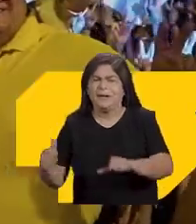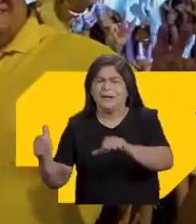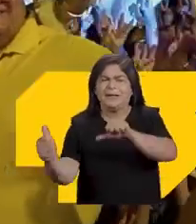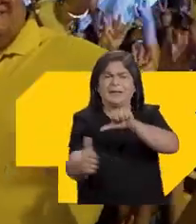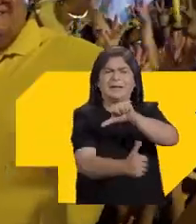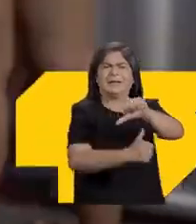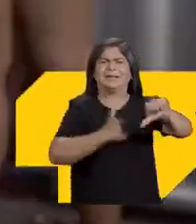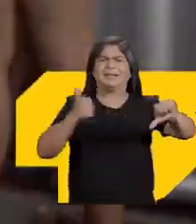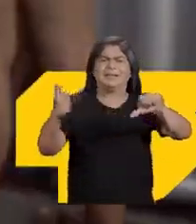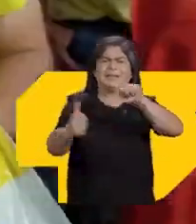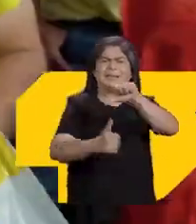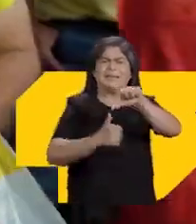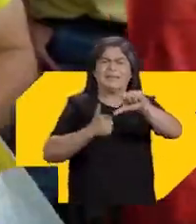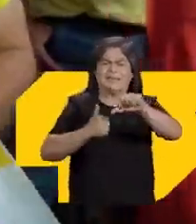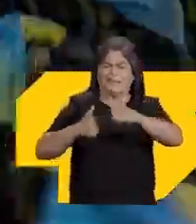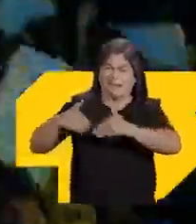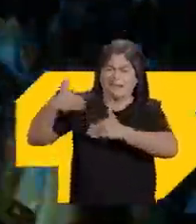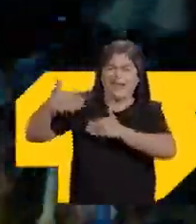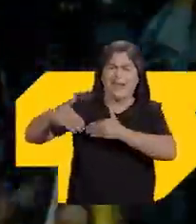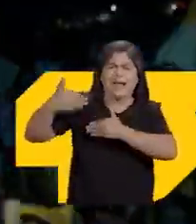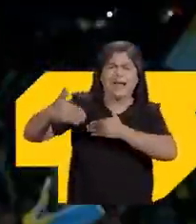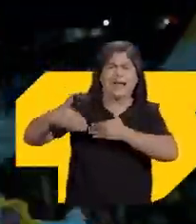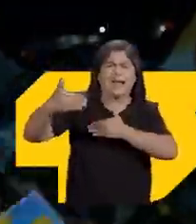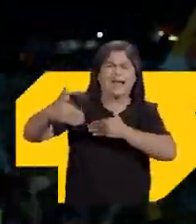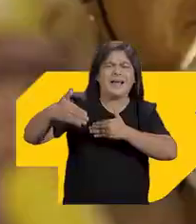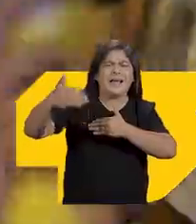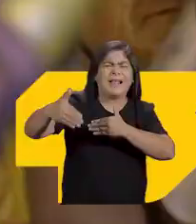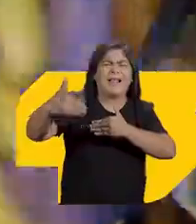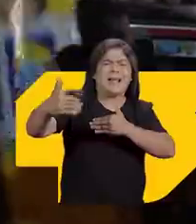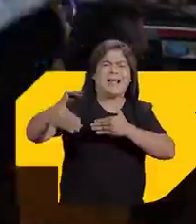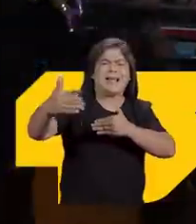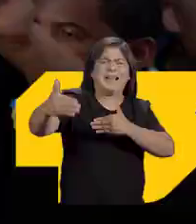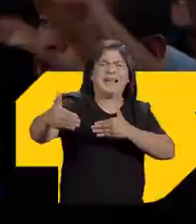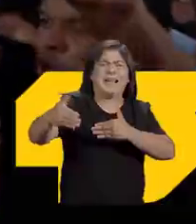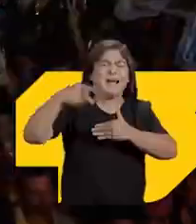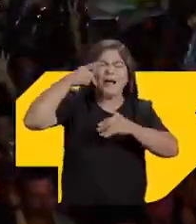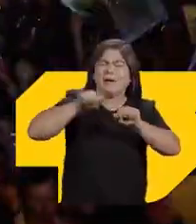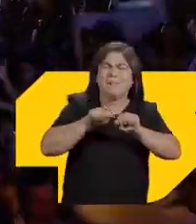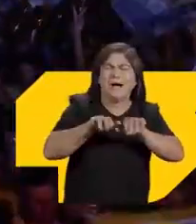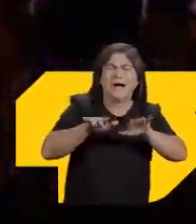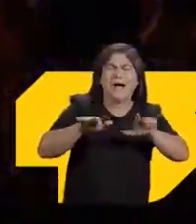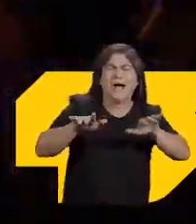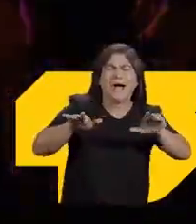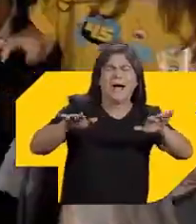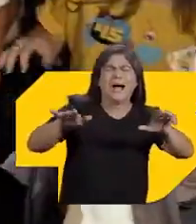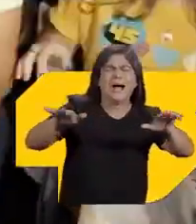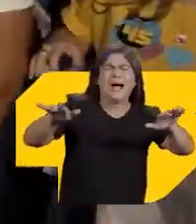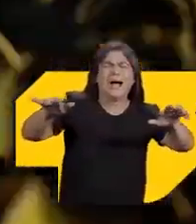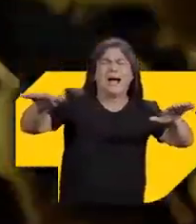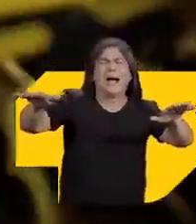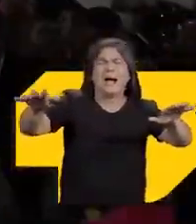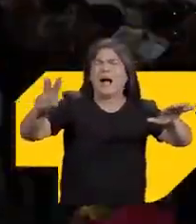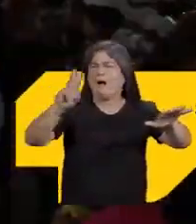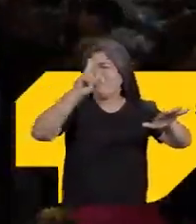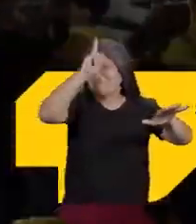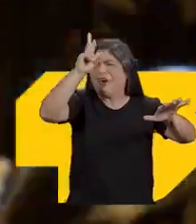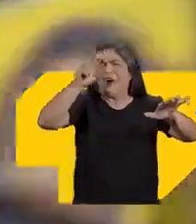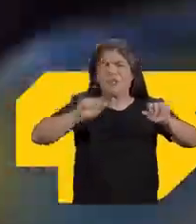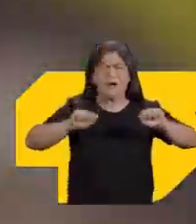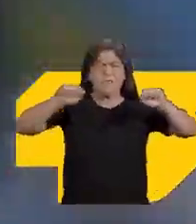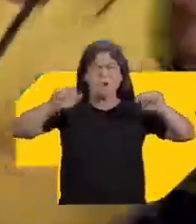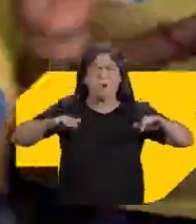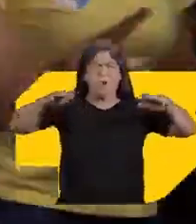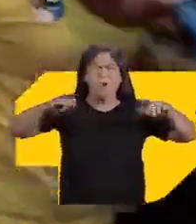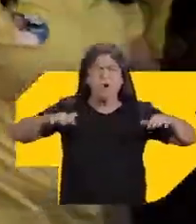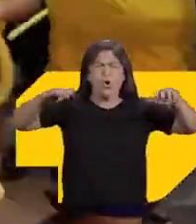A mudança foi ganhando a Paraíba. Veio forte, veio com uma